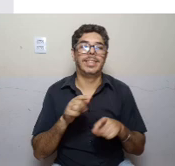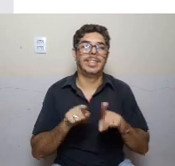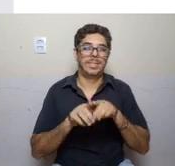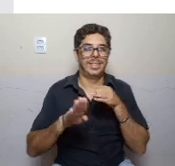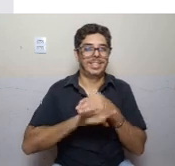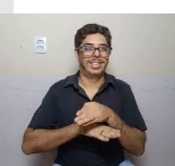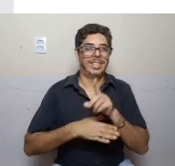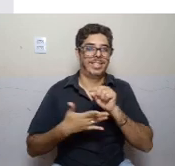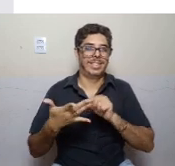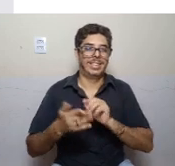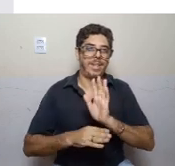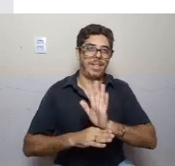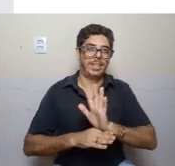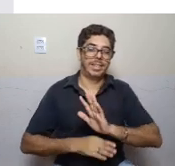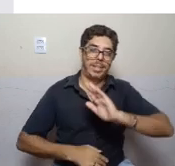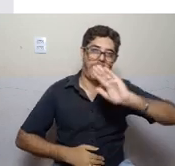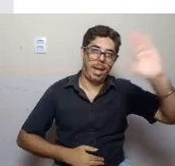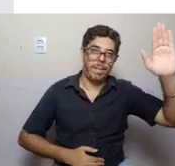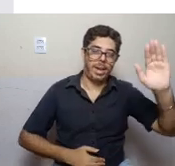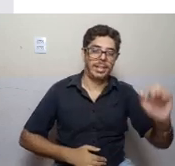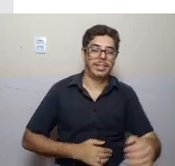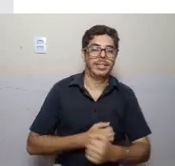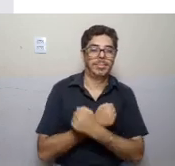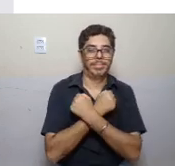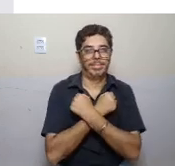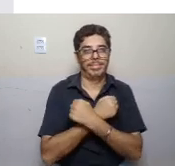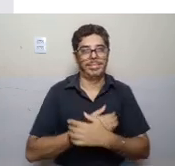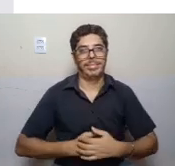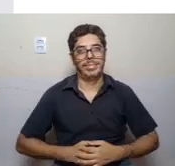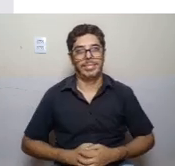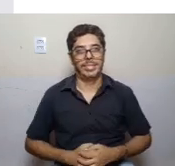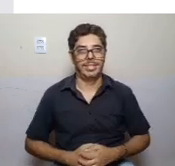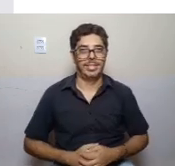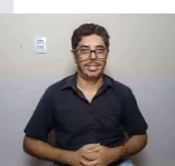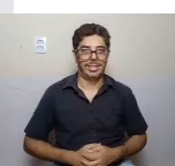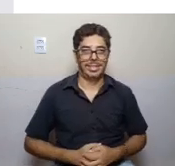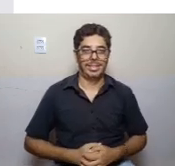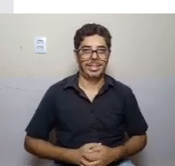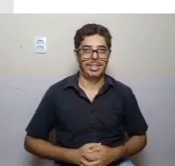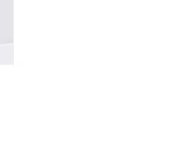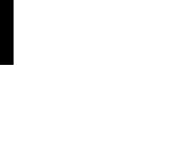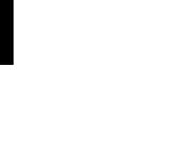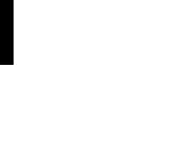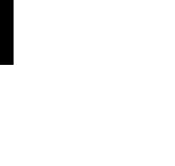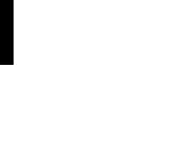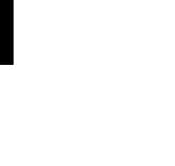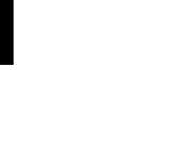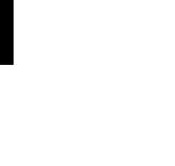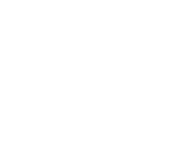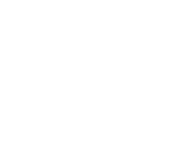agora e se inscreva no canal. Tenha Verve Científica. Um abraço e até a próxima!